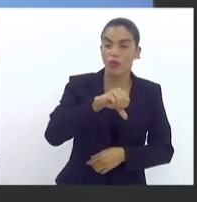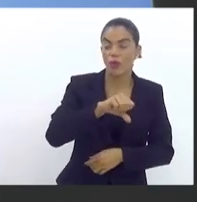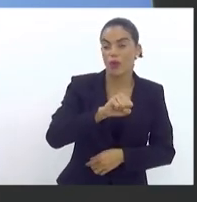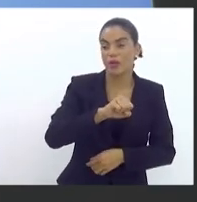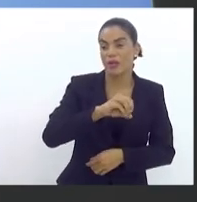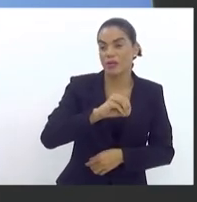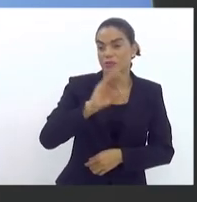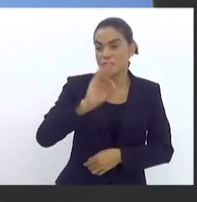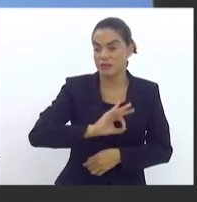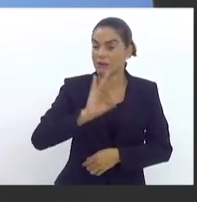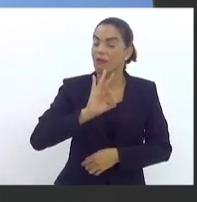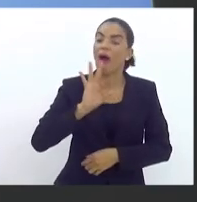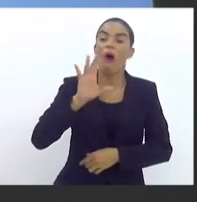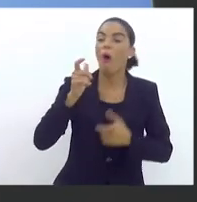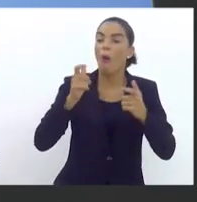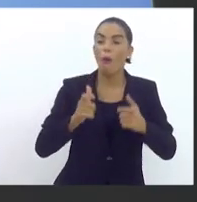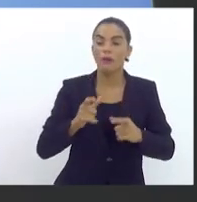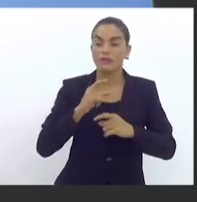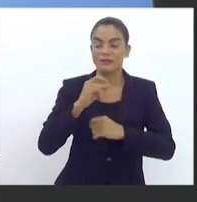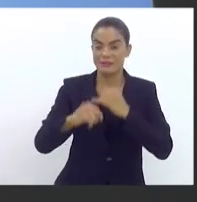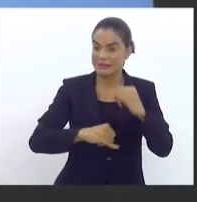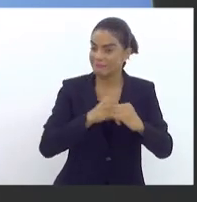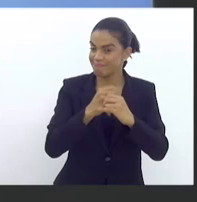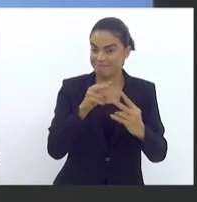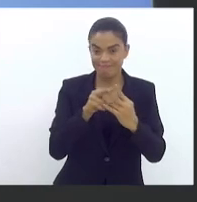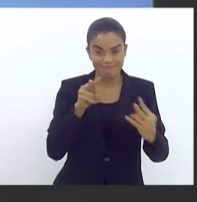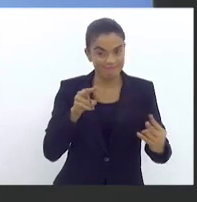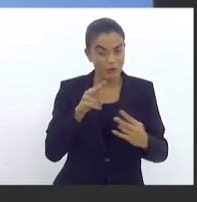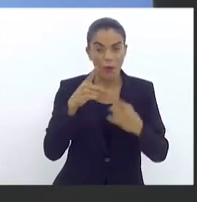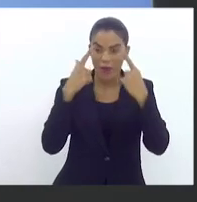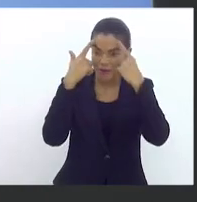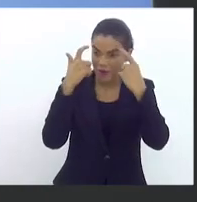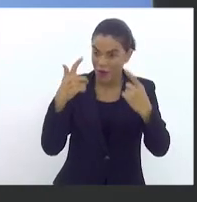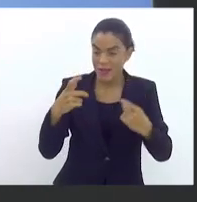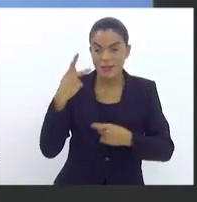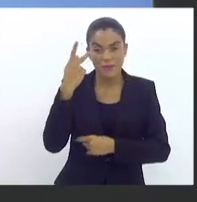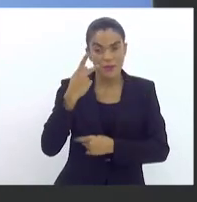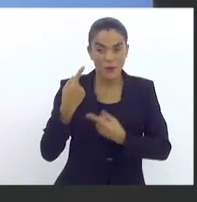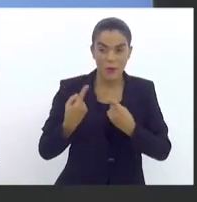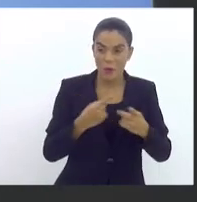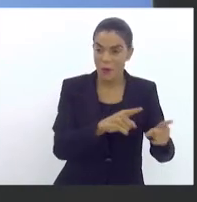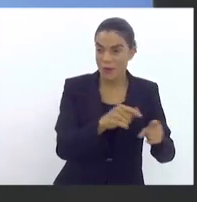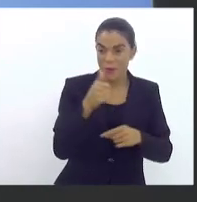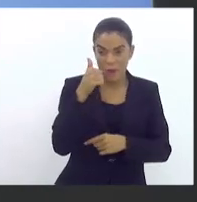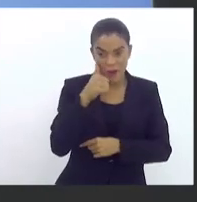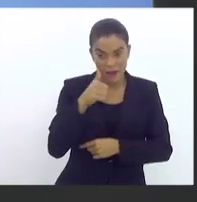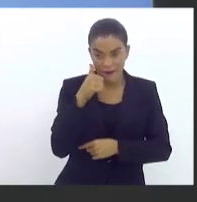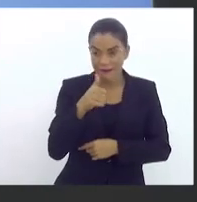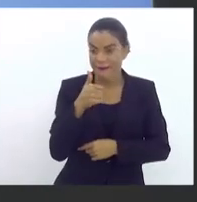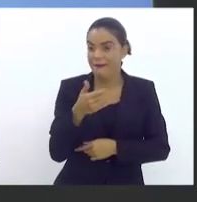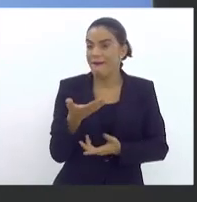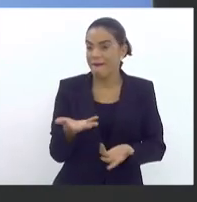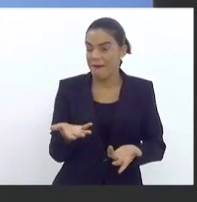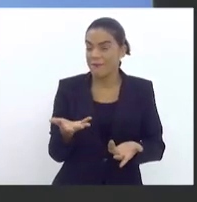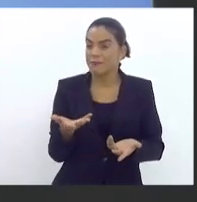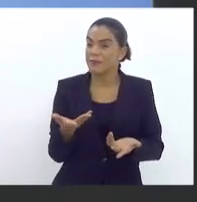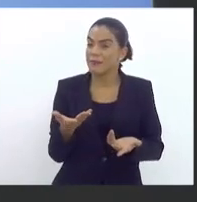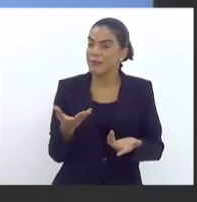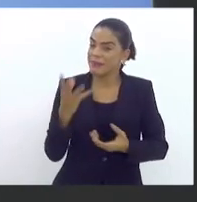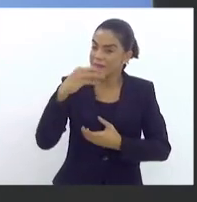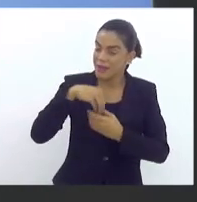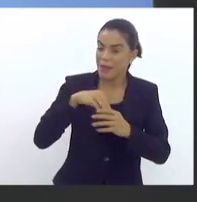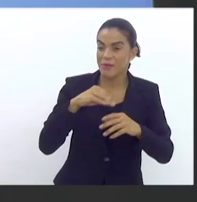foram vítimas na internet então a violência é política contra mulher hoje é uma violência política na